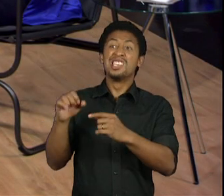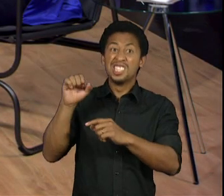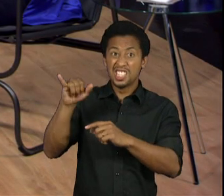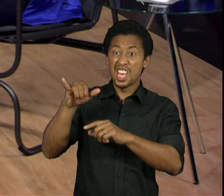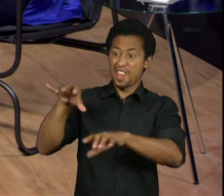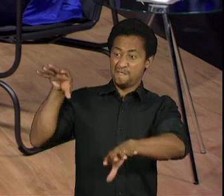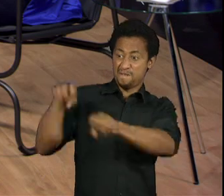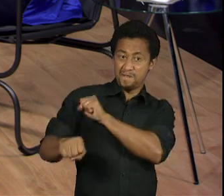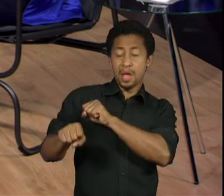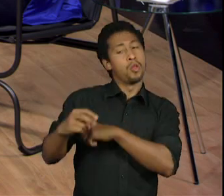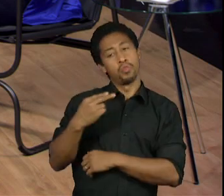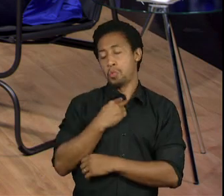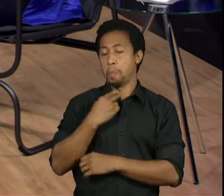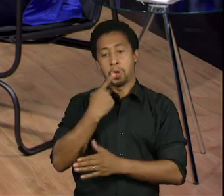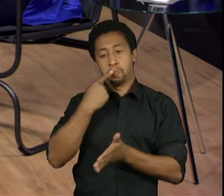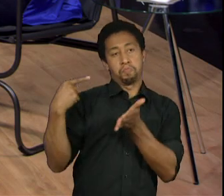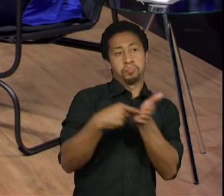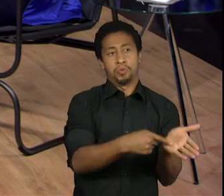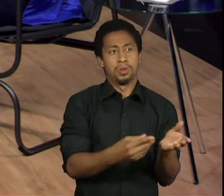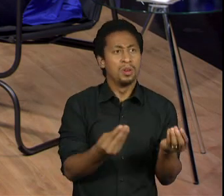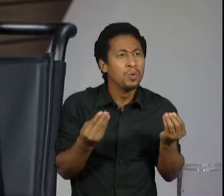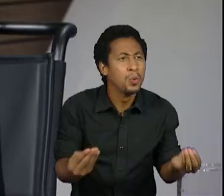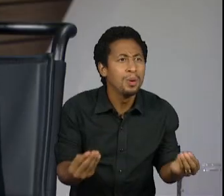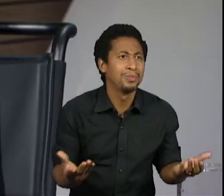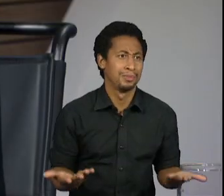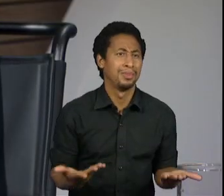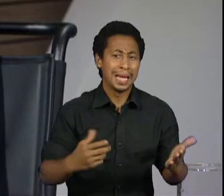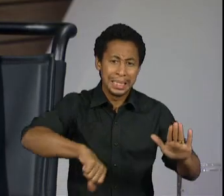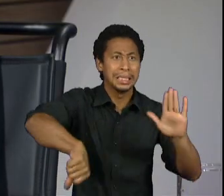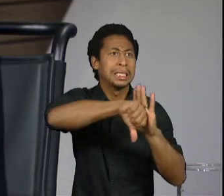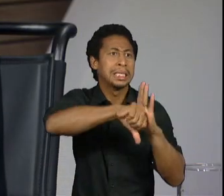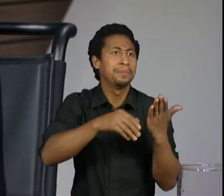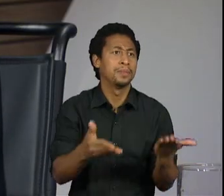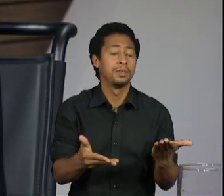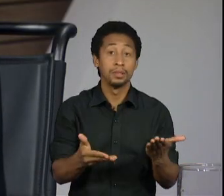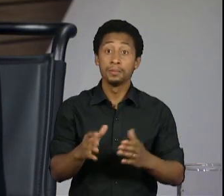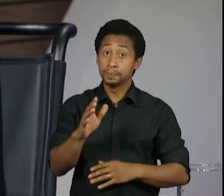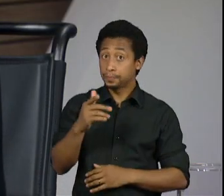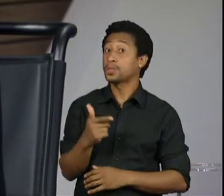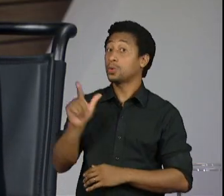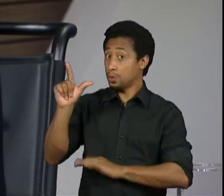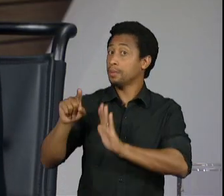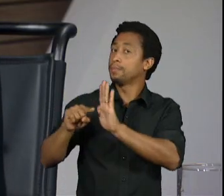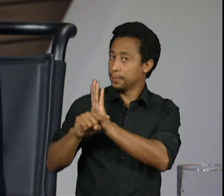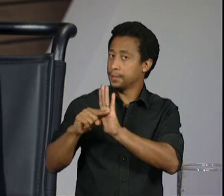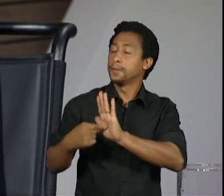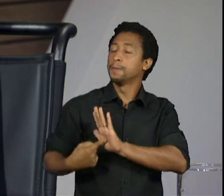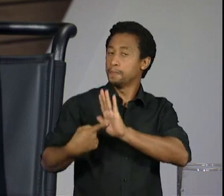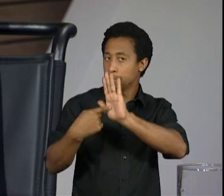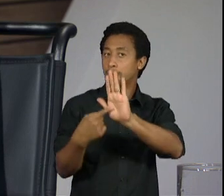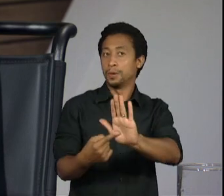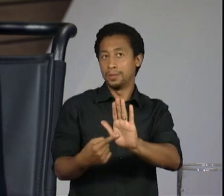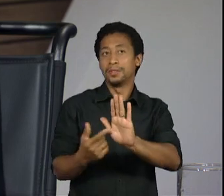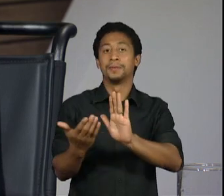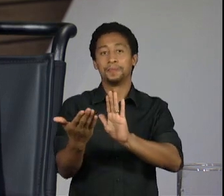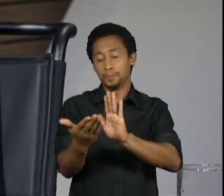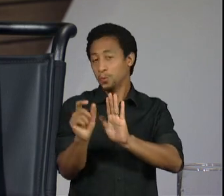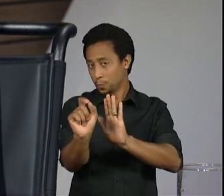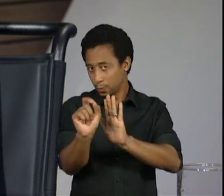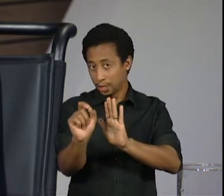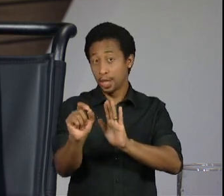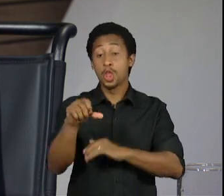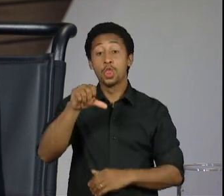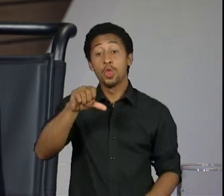né? Era isso que eu ia falar, exatamente dessa pesquisa, porque tem uma outra pesquisa do Think Olga que mostra que mais